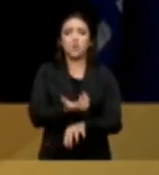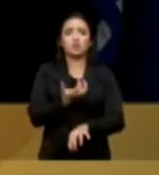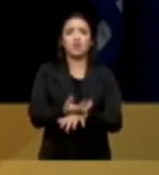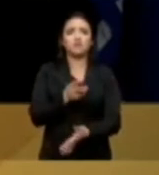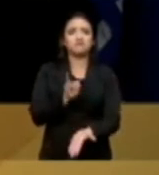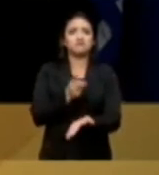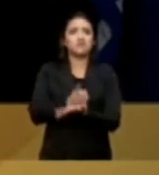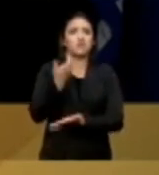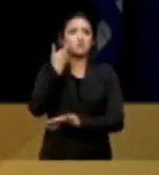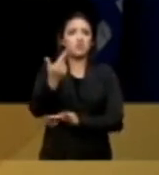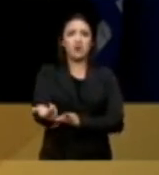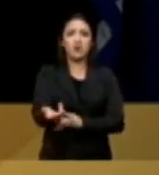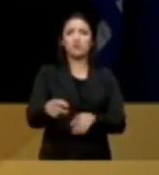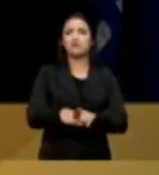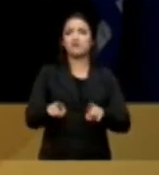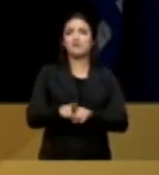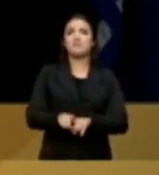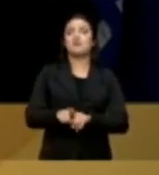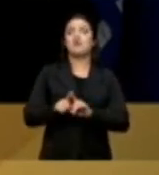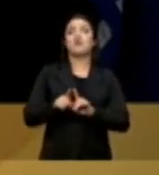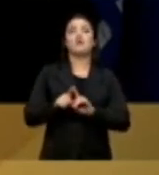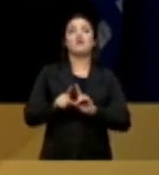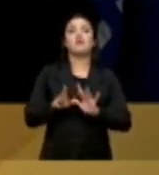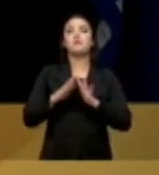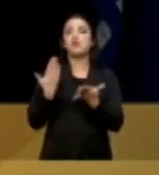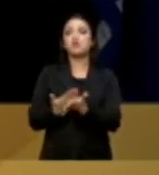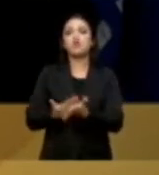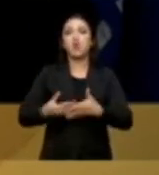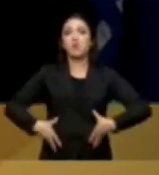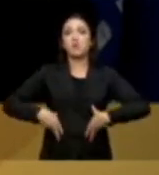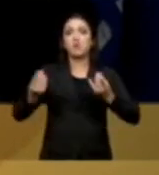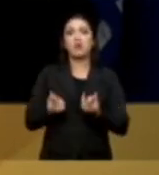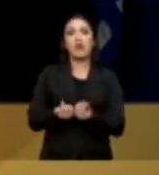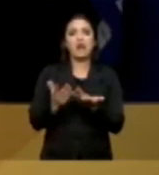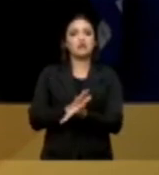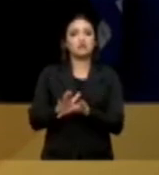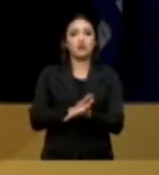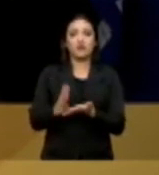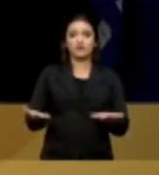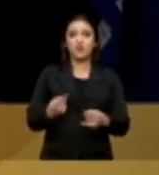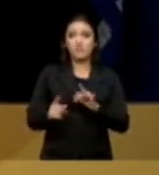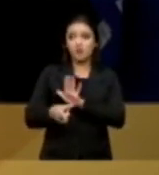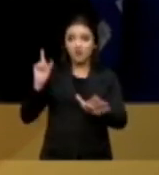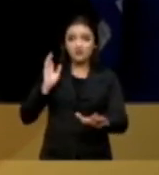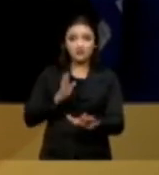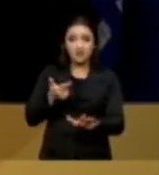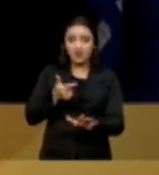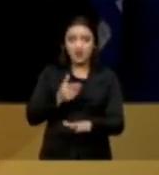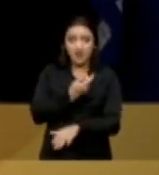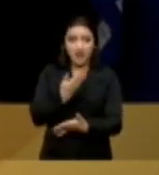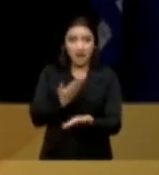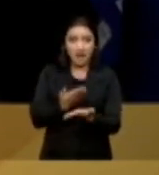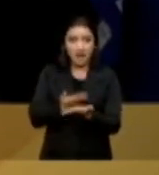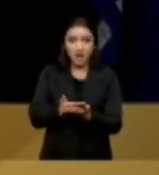atividade econômica, nem gerou ônus excessivo à administração, pois não foi estabelecida a grade horária para o dia